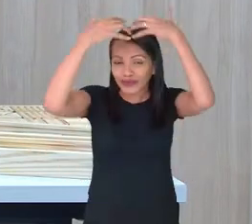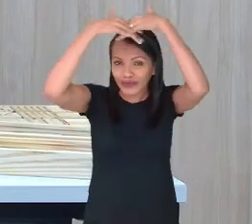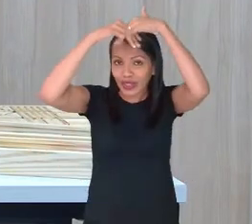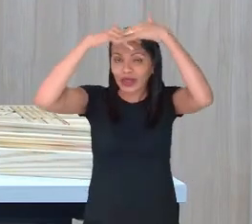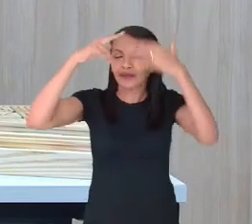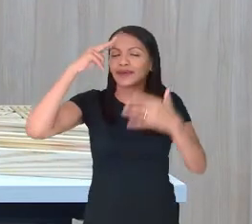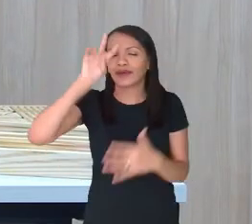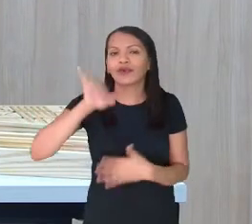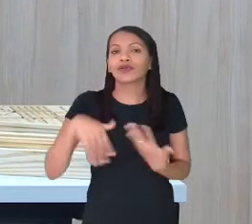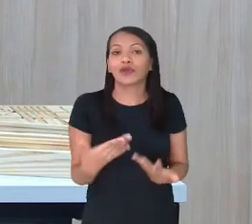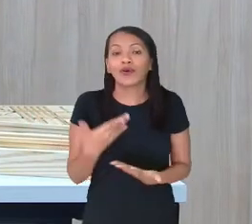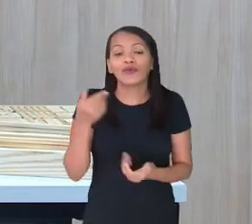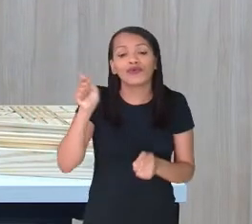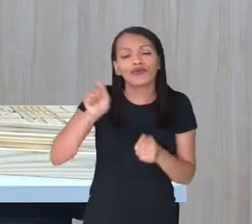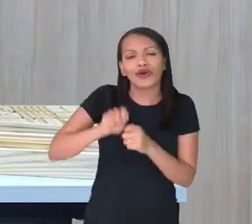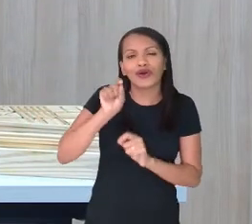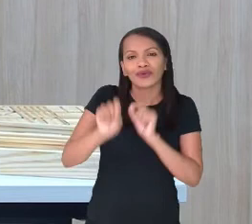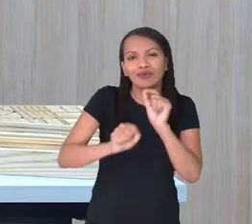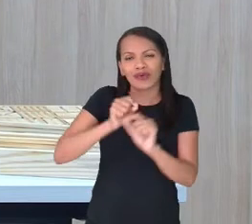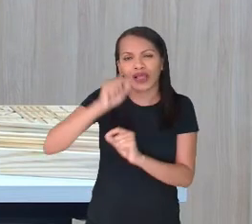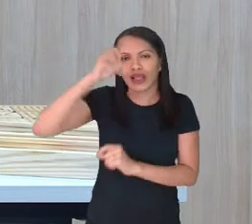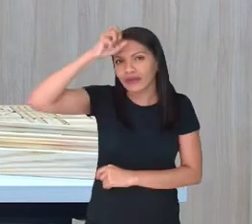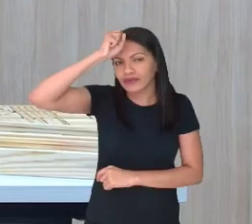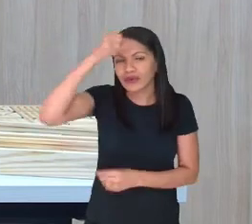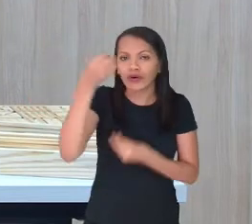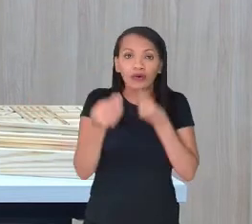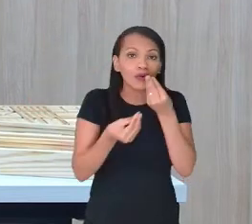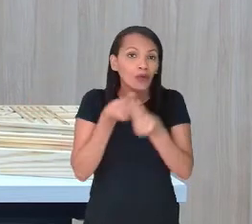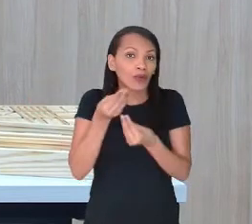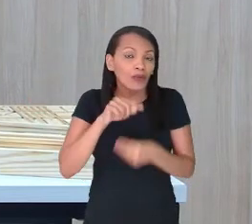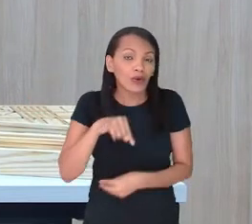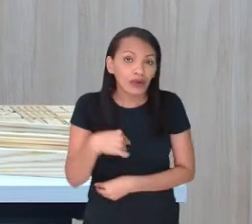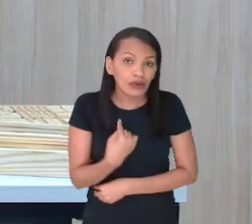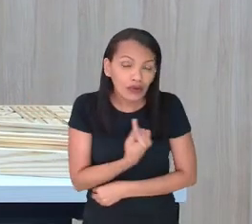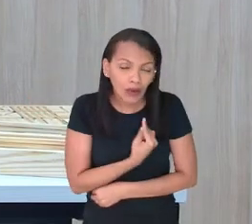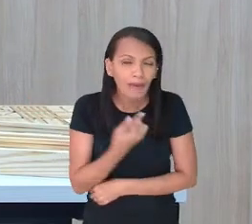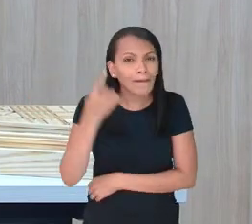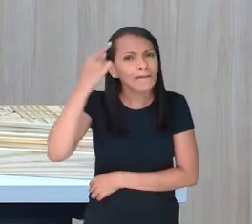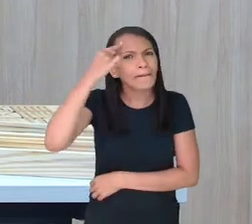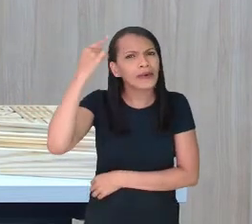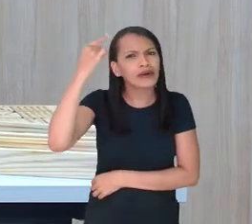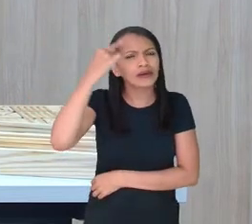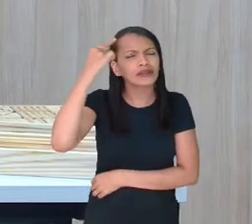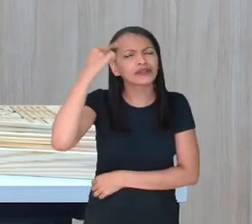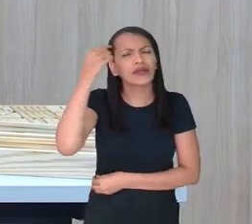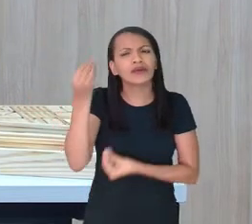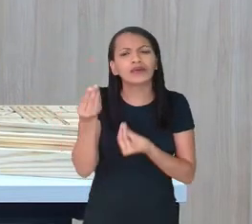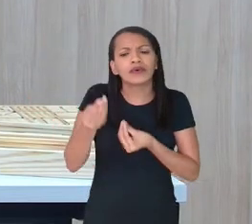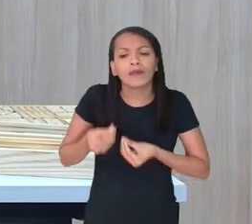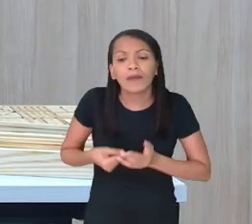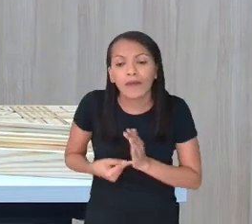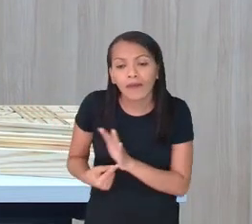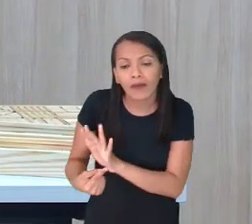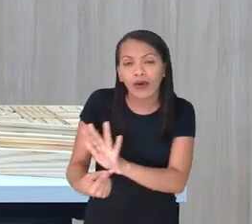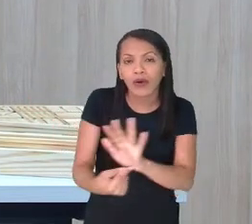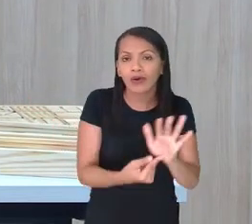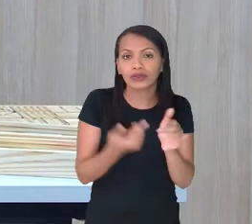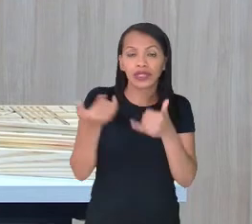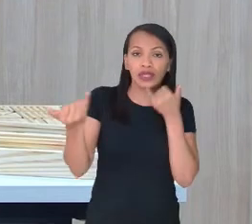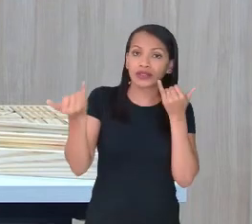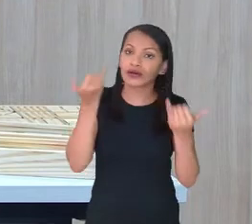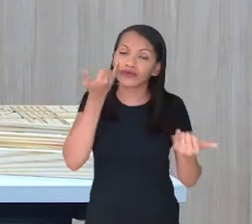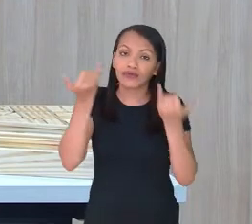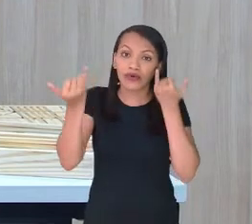o aprendizado. Então, como nós trabalhamos, oferecemos essa